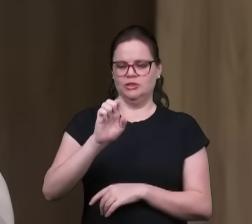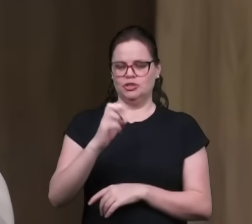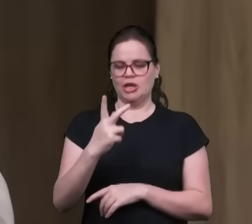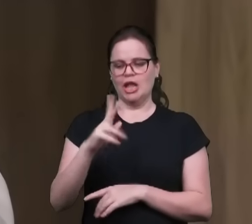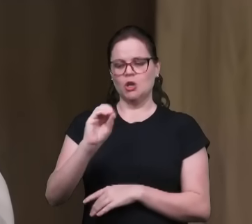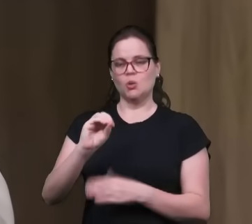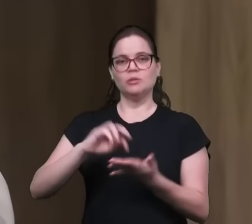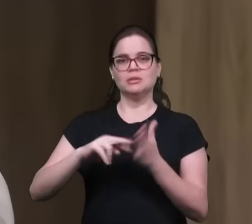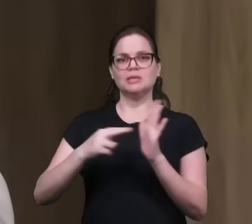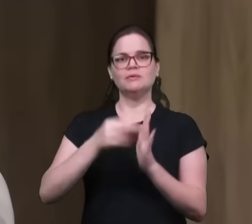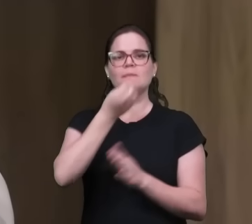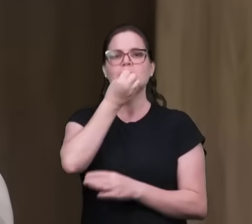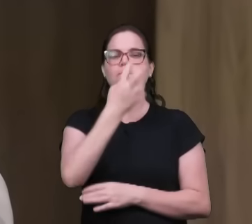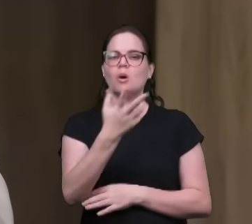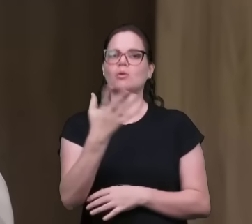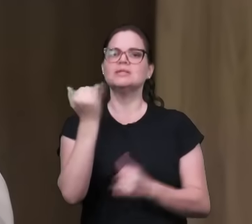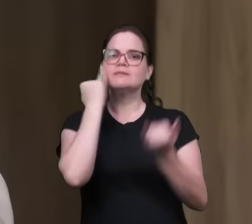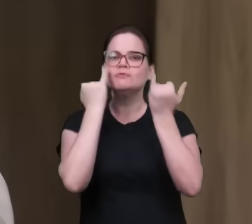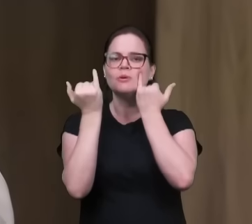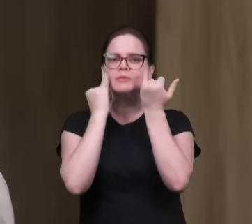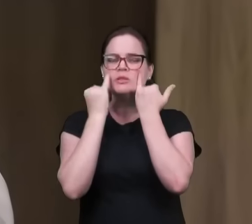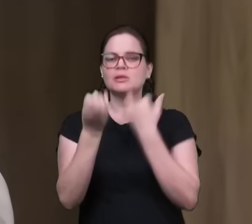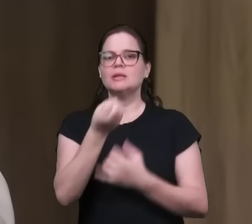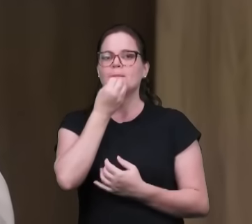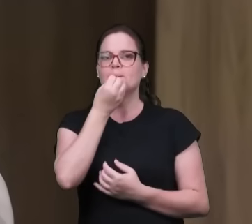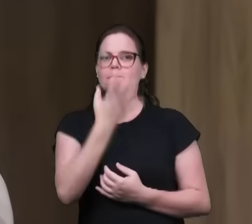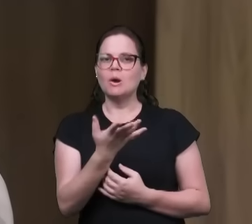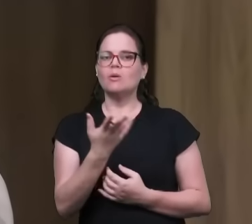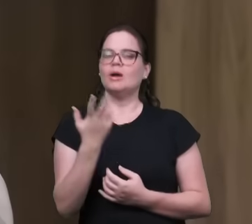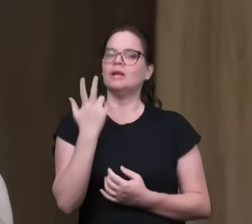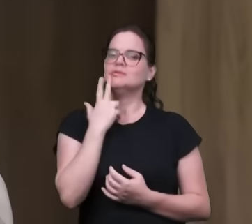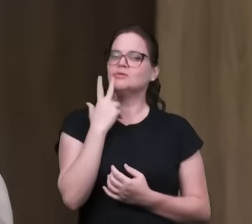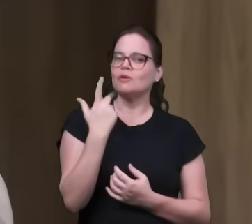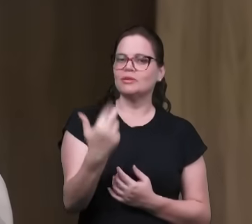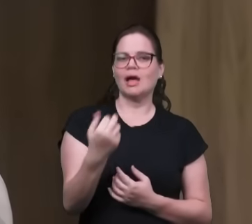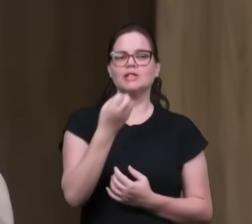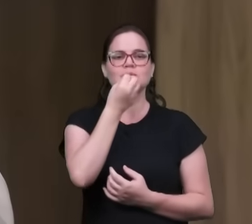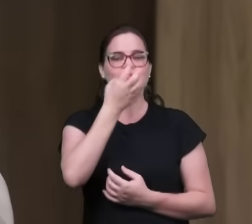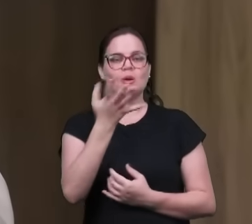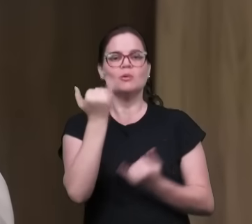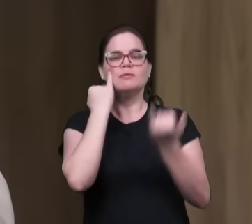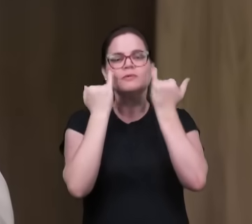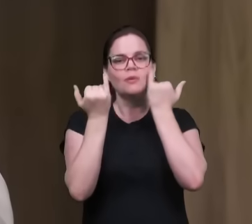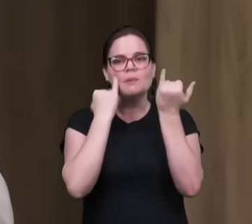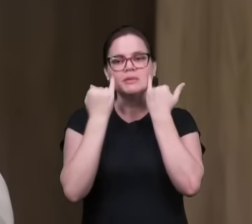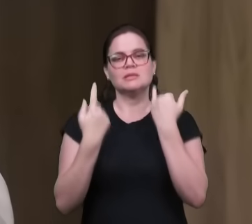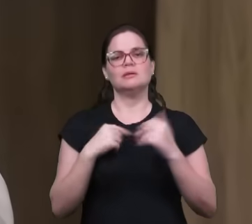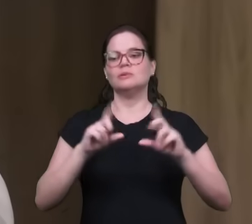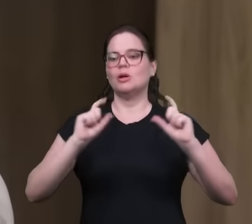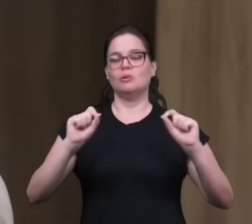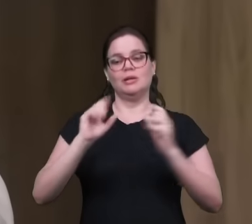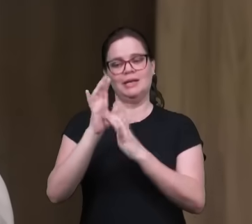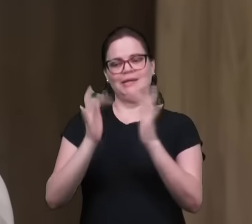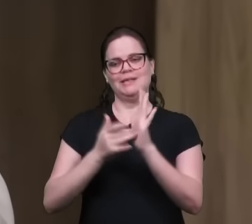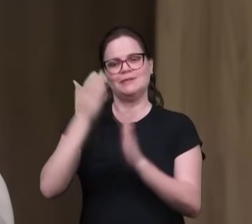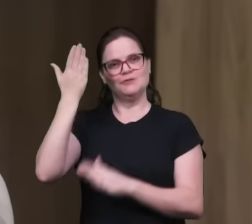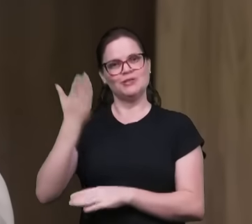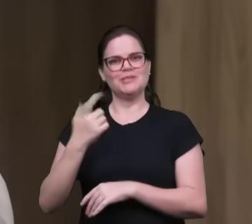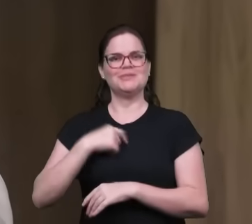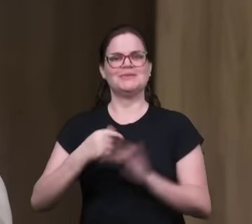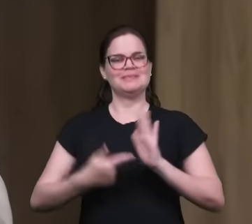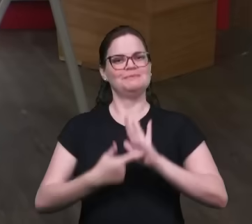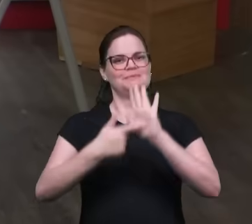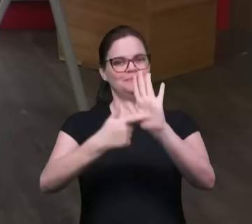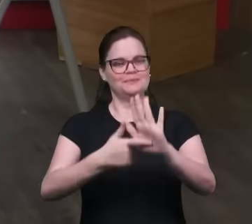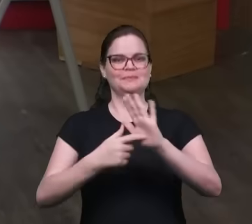Boas notícias. Então, o Evangelho é a boa notícia que Jesus trouxe para nós da eternidade, que é a boa nova de salvação,